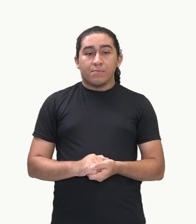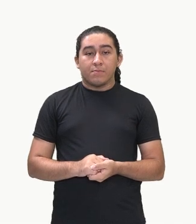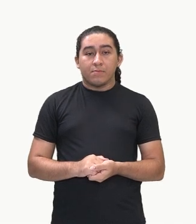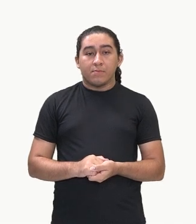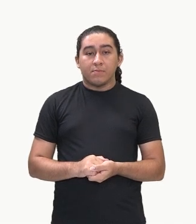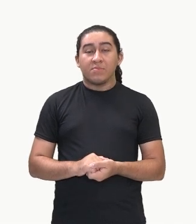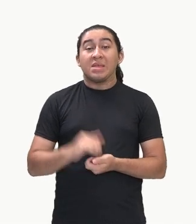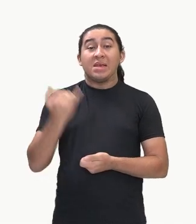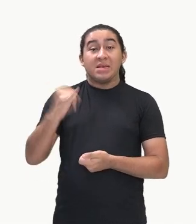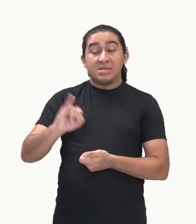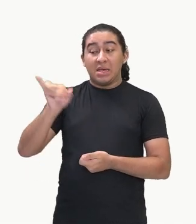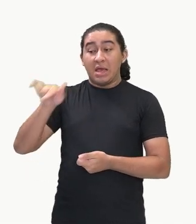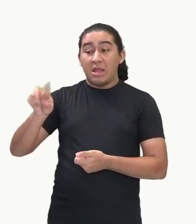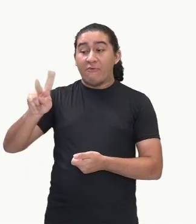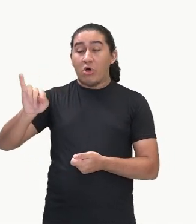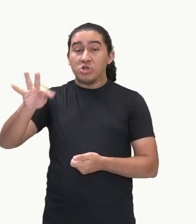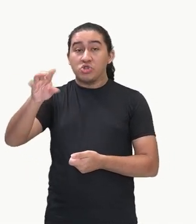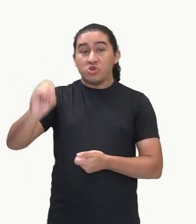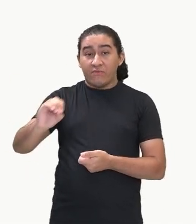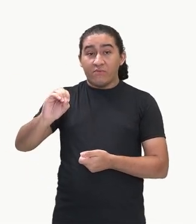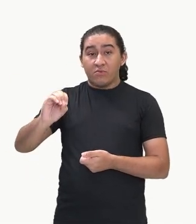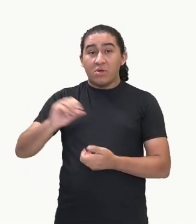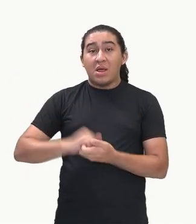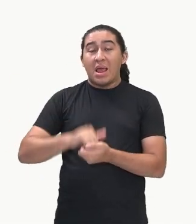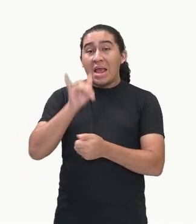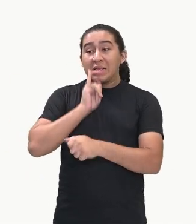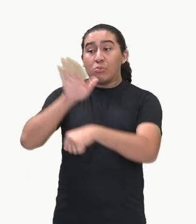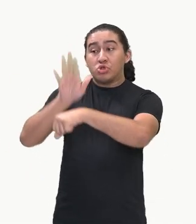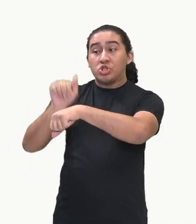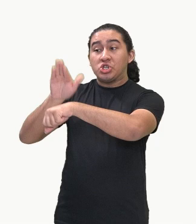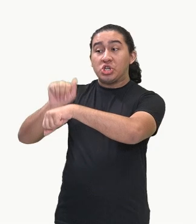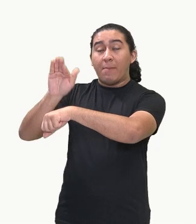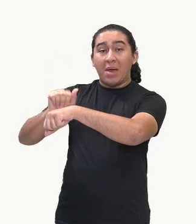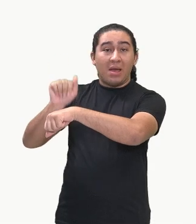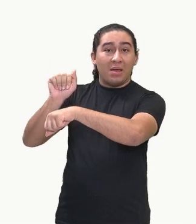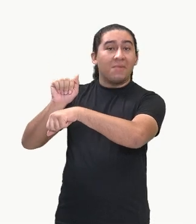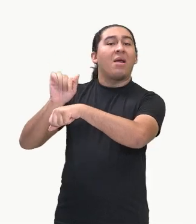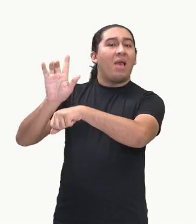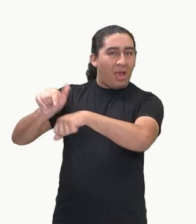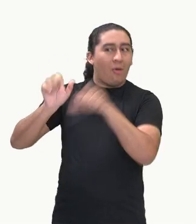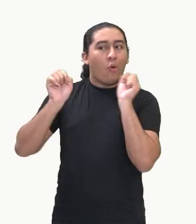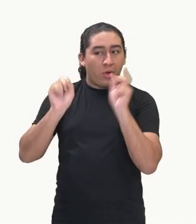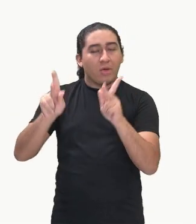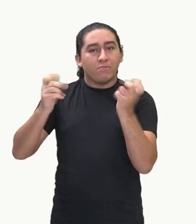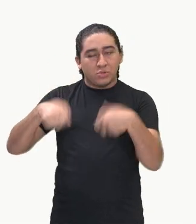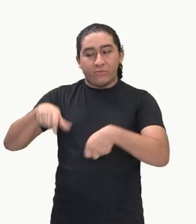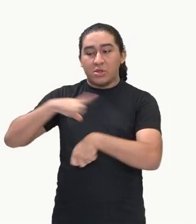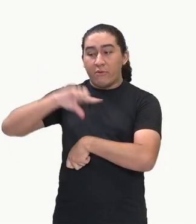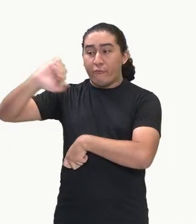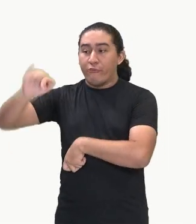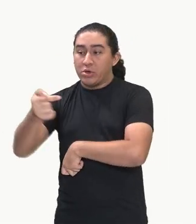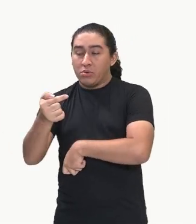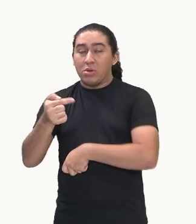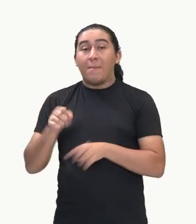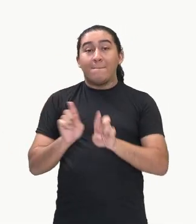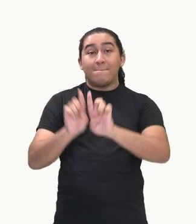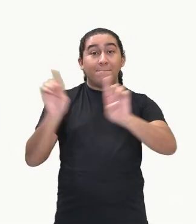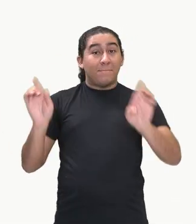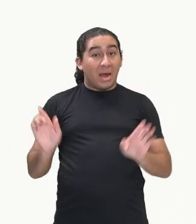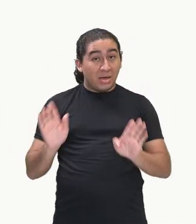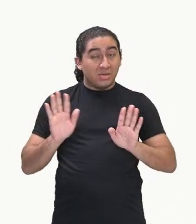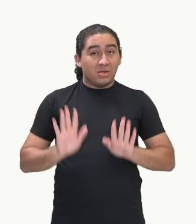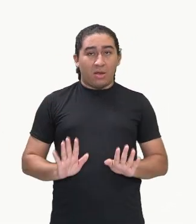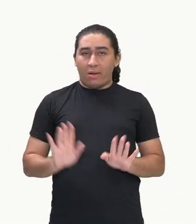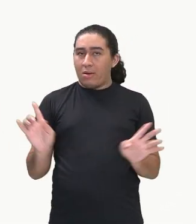tivesse como vocativo, José Carlos, vem aqui. Aí sim eu colocaria uma vírgula aí. Mas